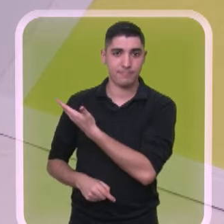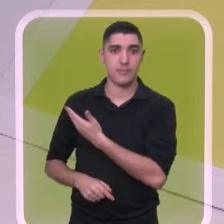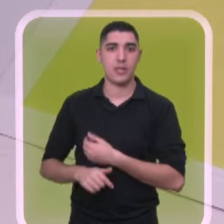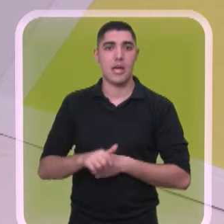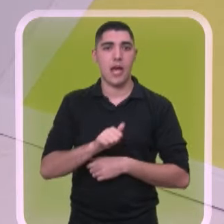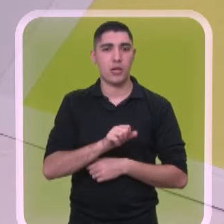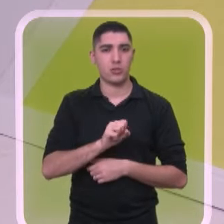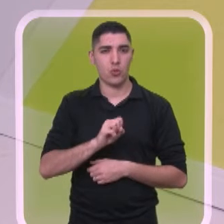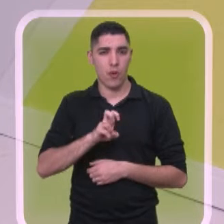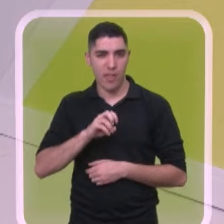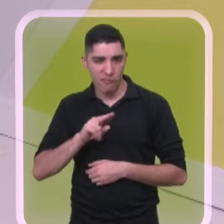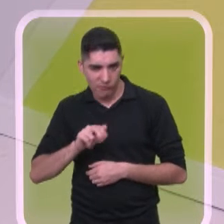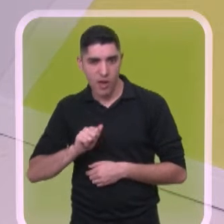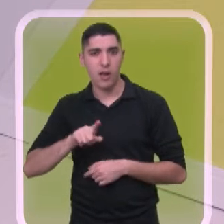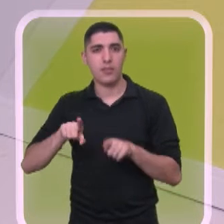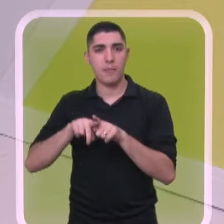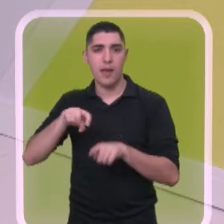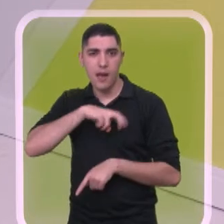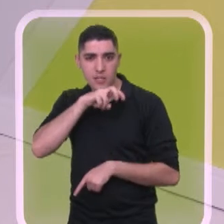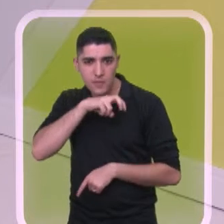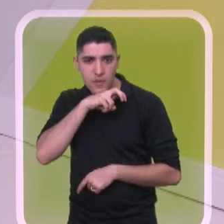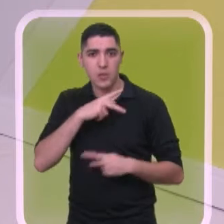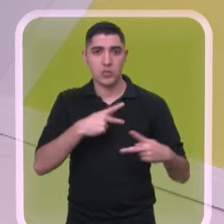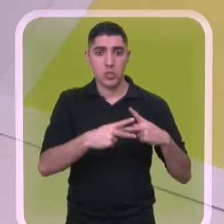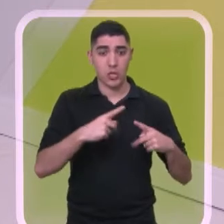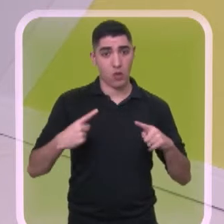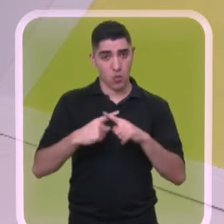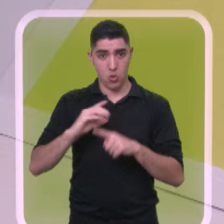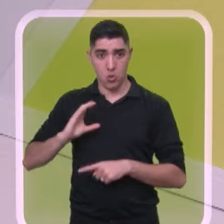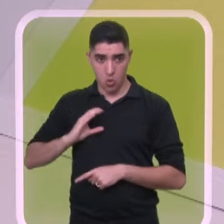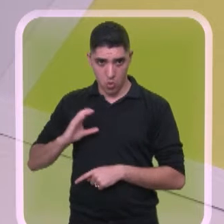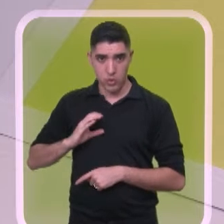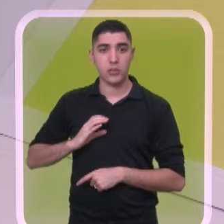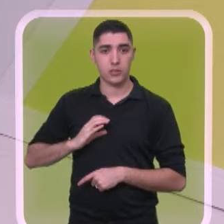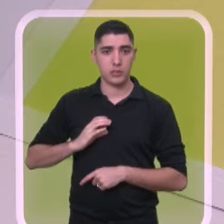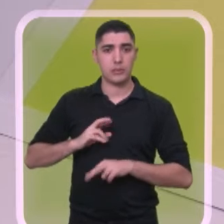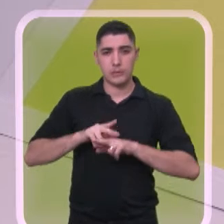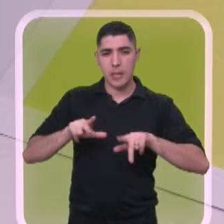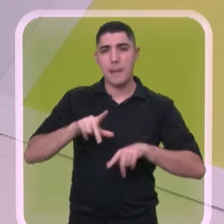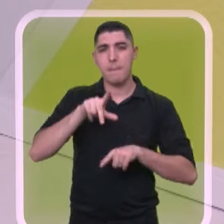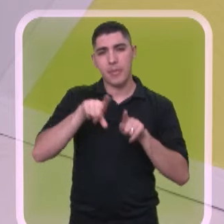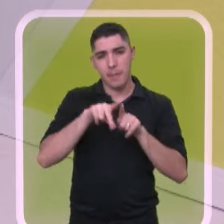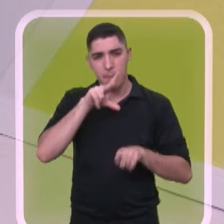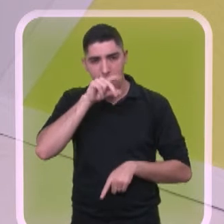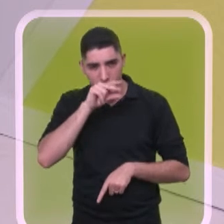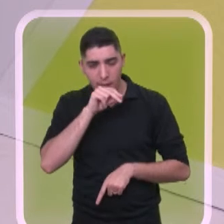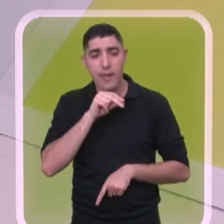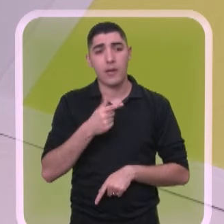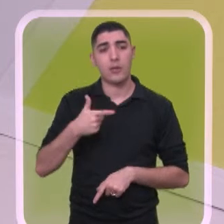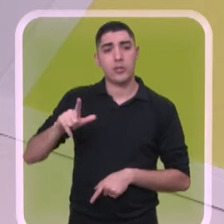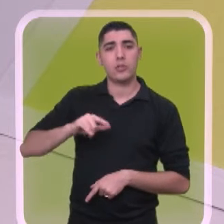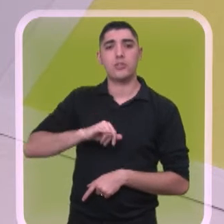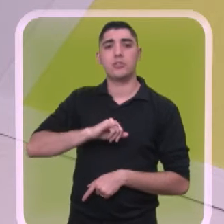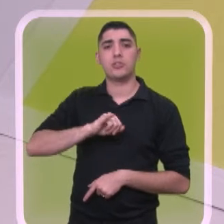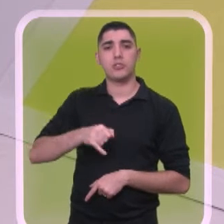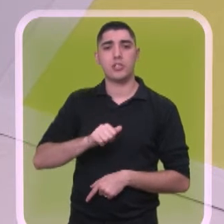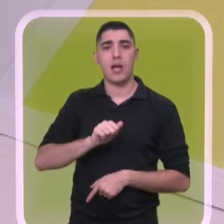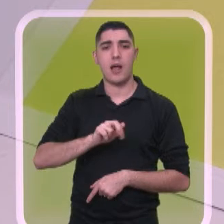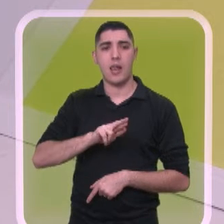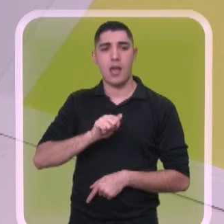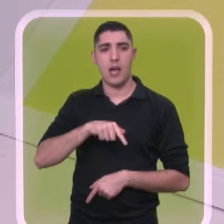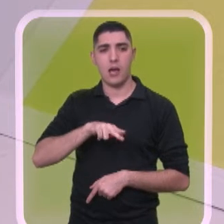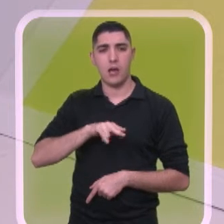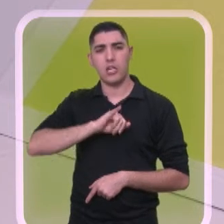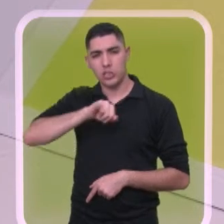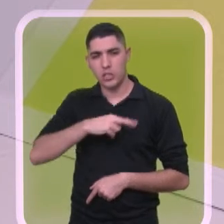Corinthians, Joinville e Campo Mourão no dia 24 também Carlos Barbosa e Marreco, 24, Jaraguá e Joaçaba, Sorocaba e Minas já no